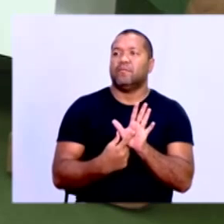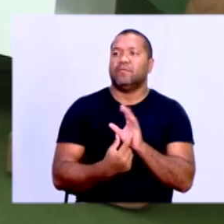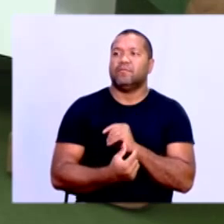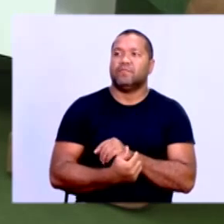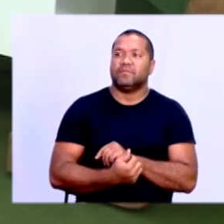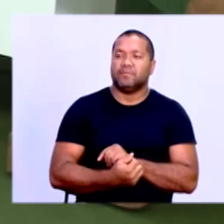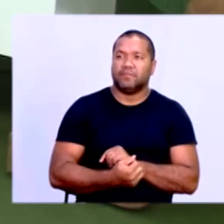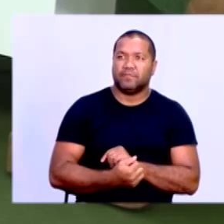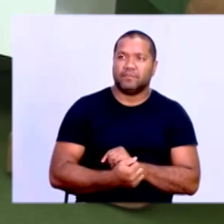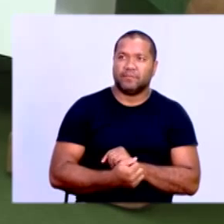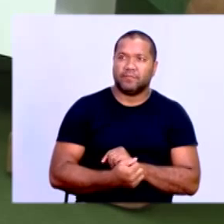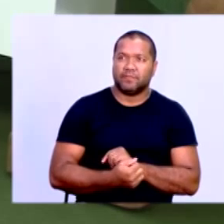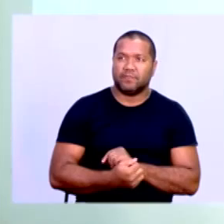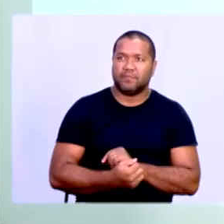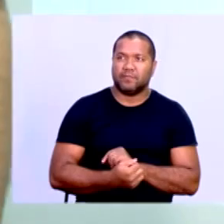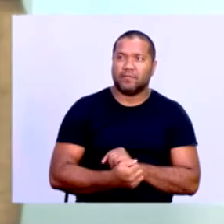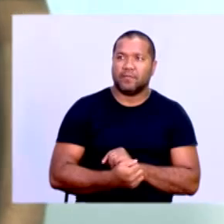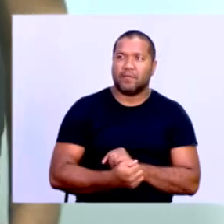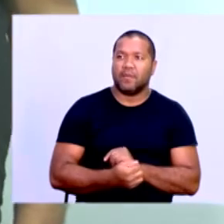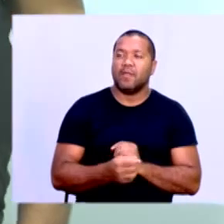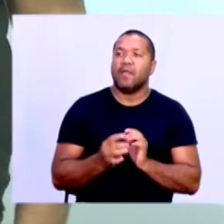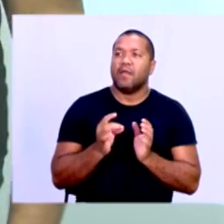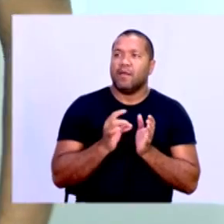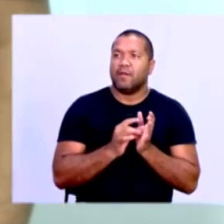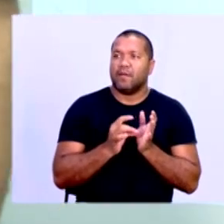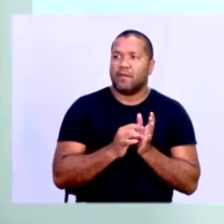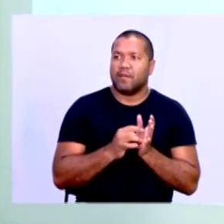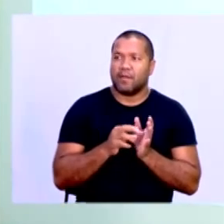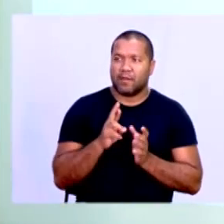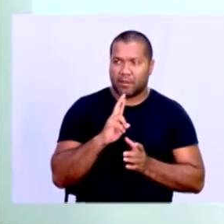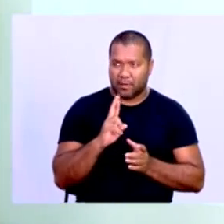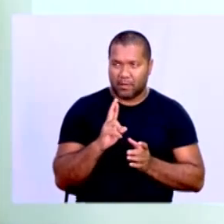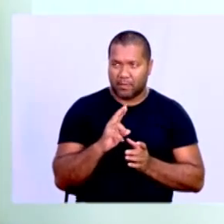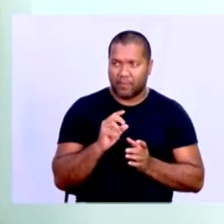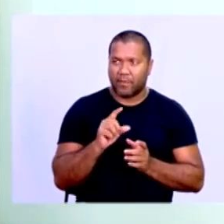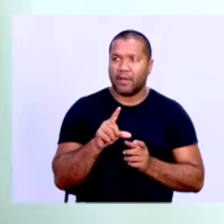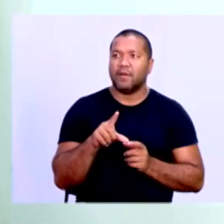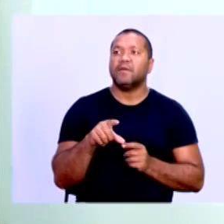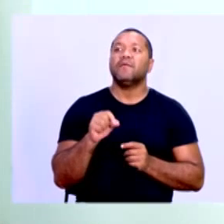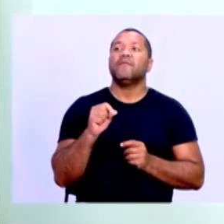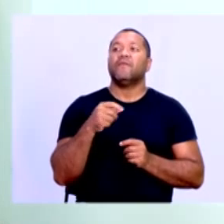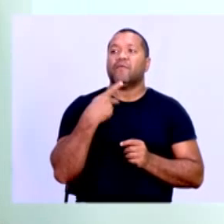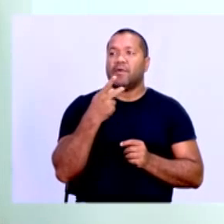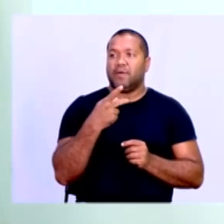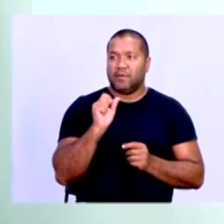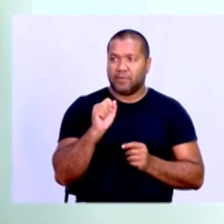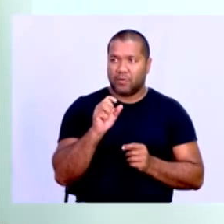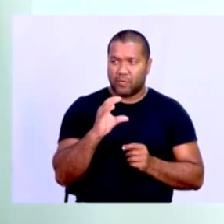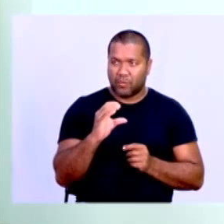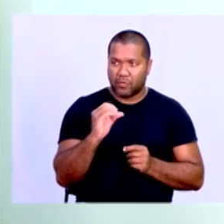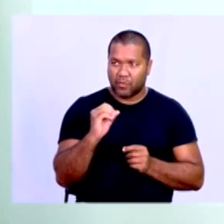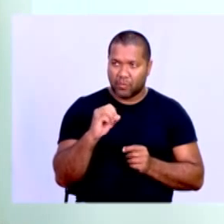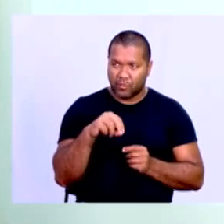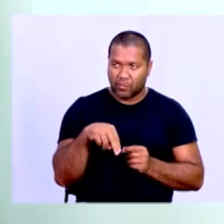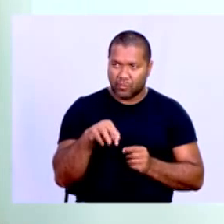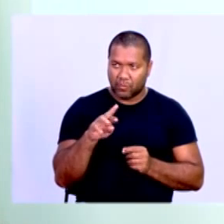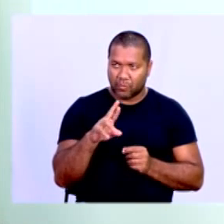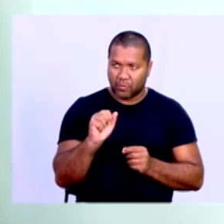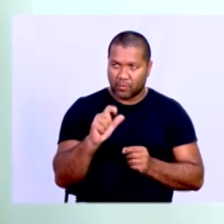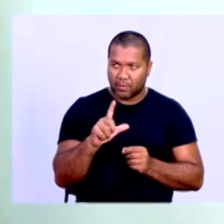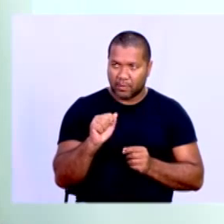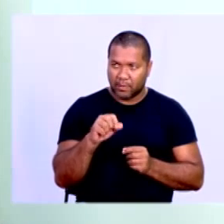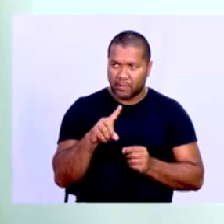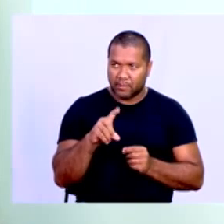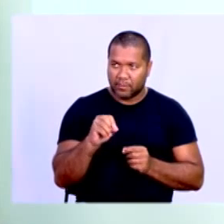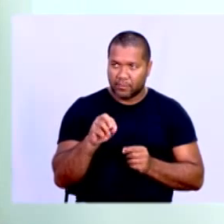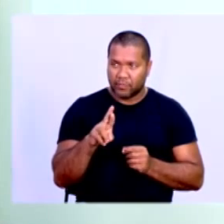controller? Essa é a pergunta. Na verdade, quem vai definir isso é o controlador, né? O controlador, baseado na rota, ele